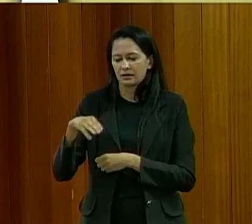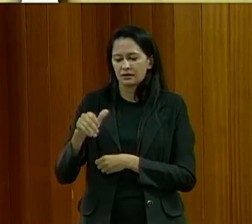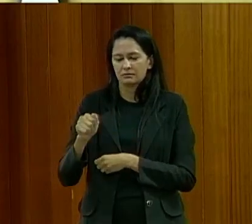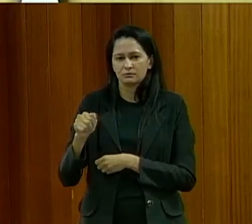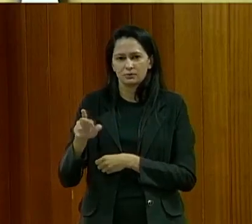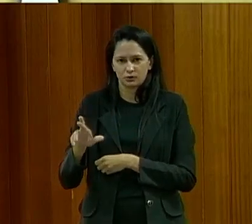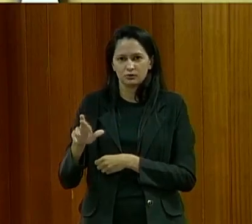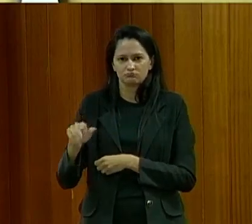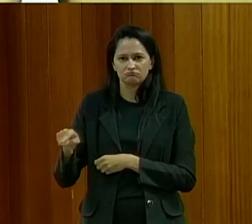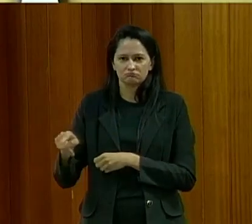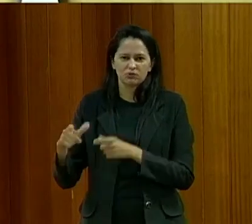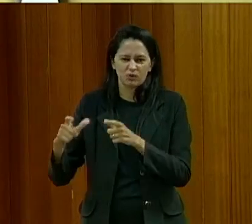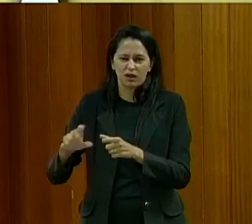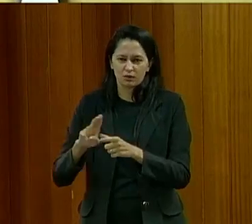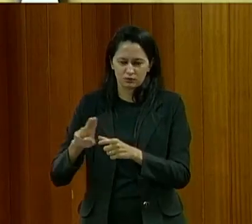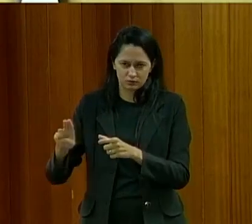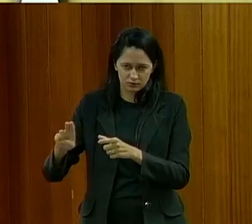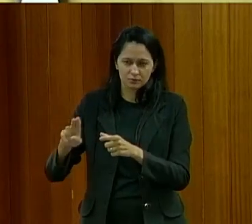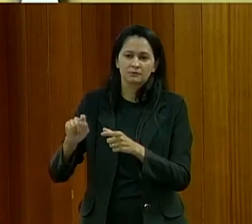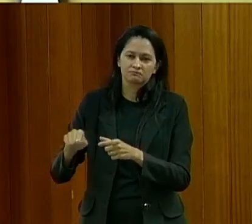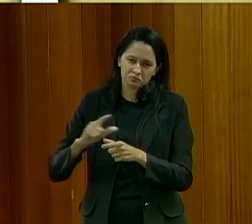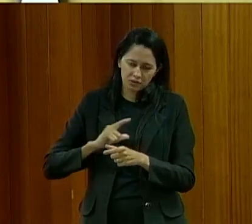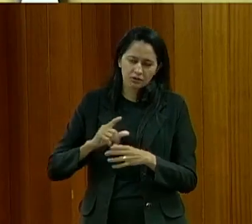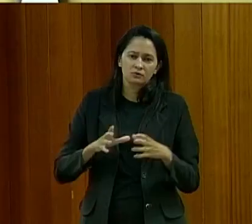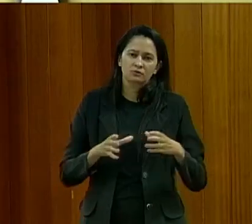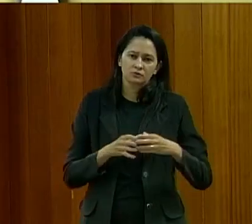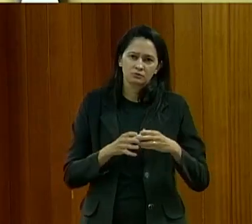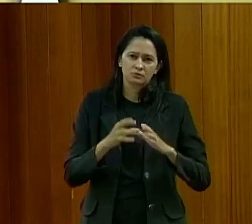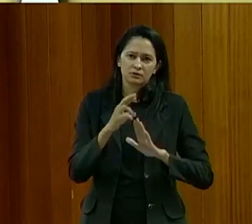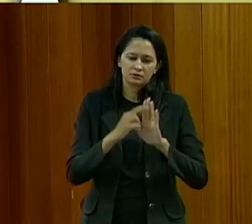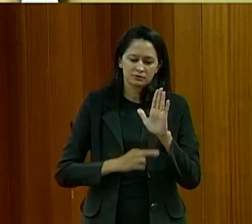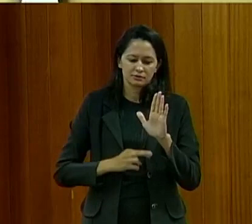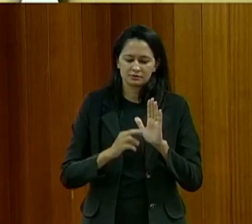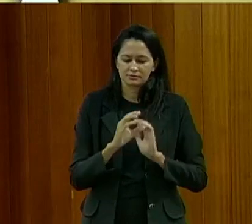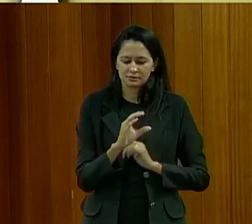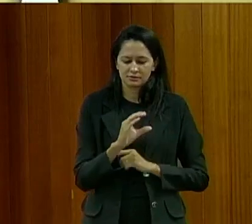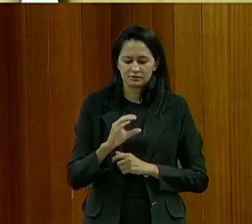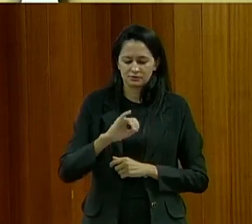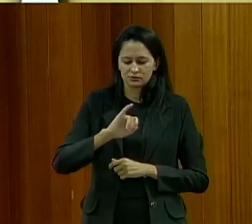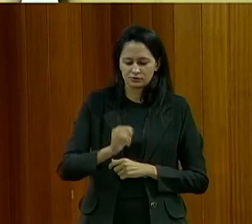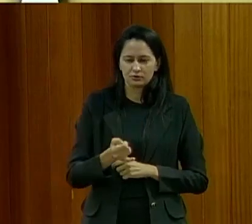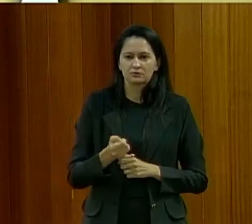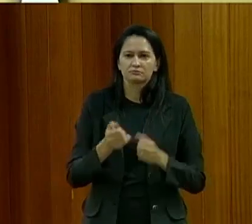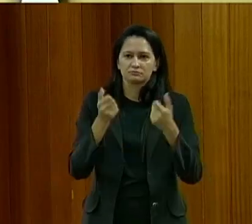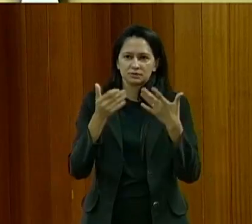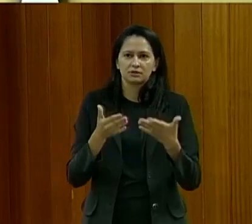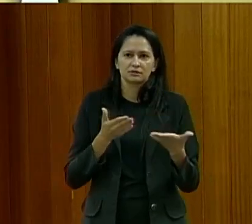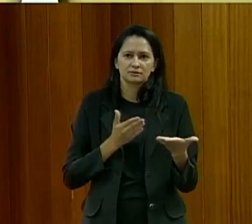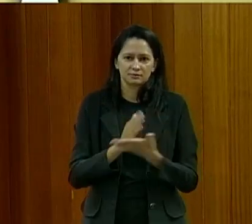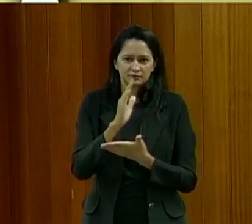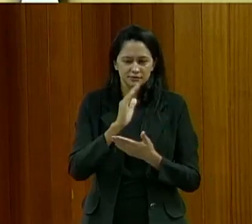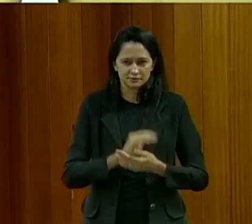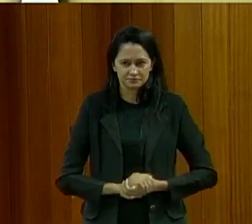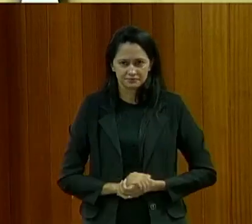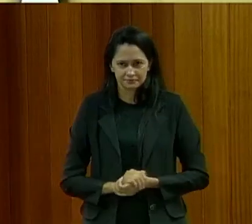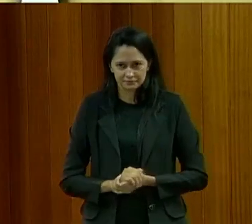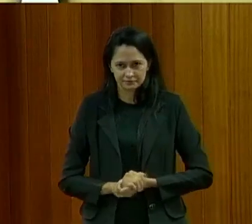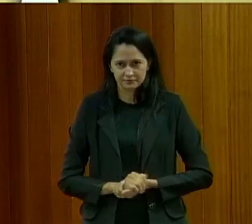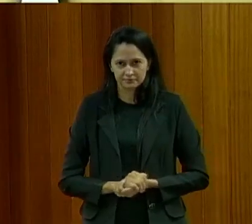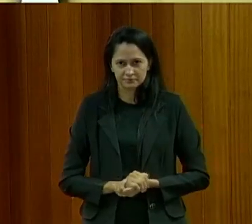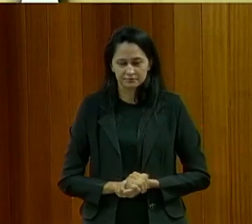providências. Comparecer da Comissão da Educação e Cultura e Ciência e Tecnologia, relator vereador Isaías Ribeiro, pela